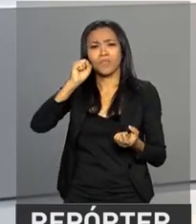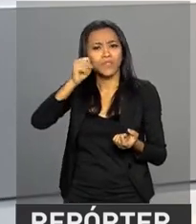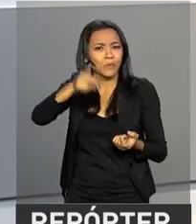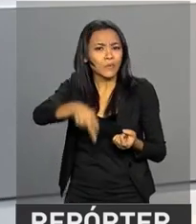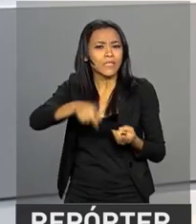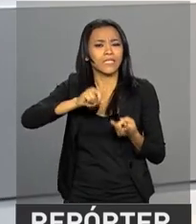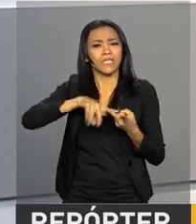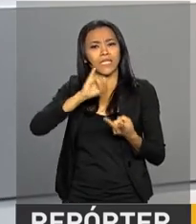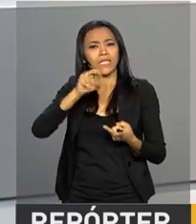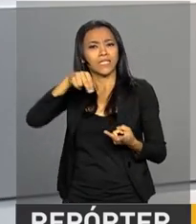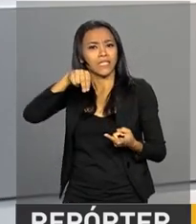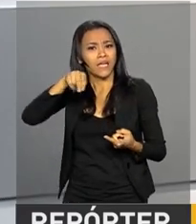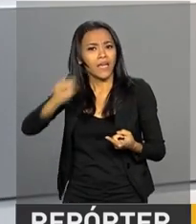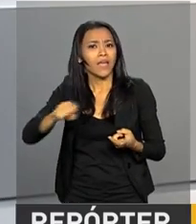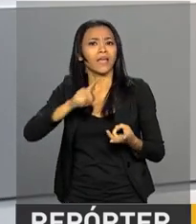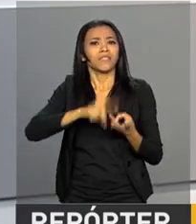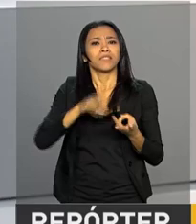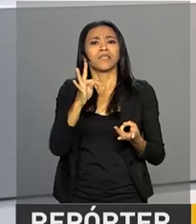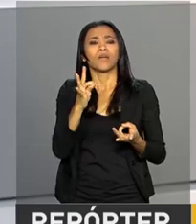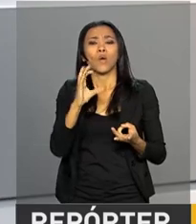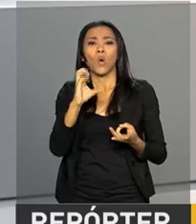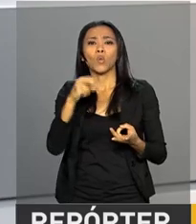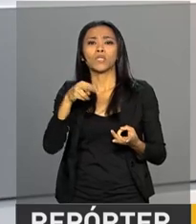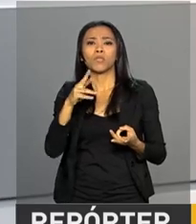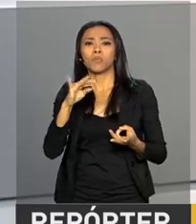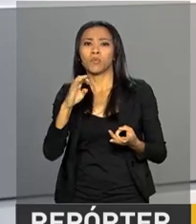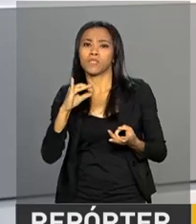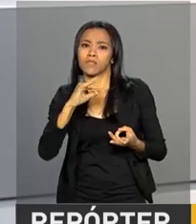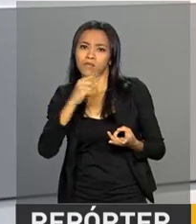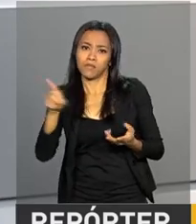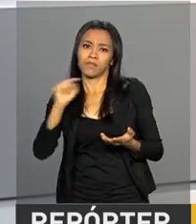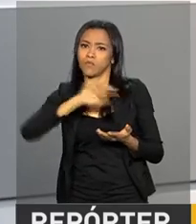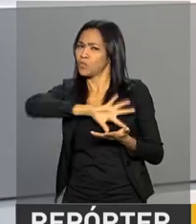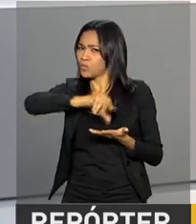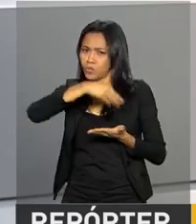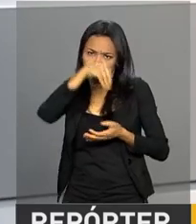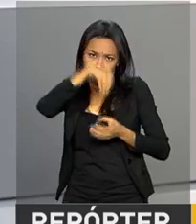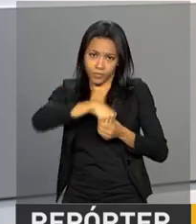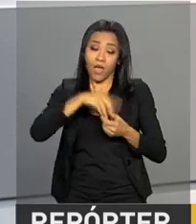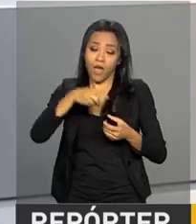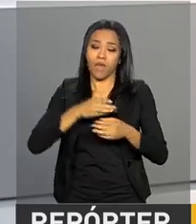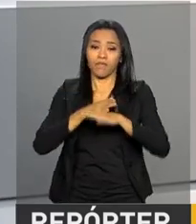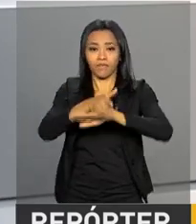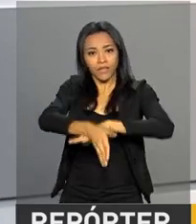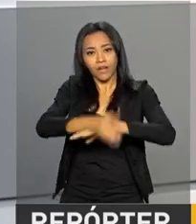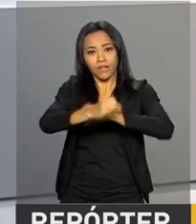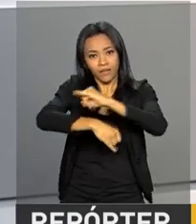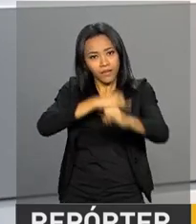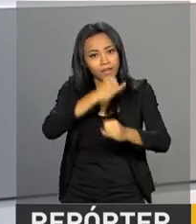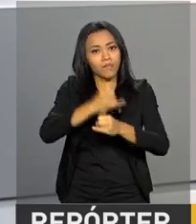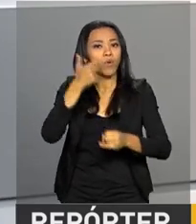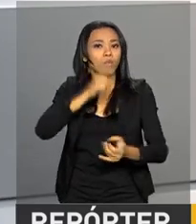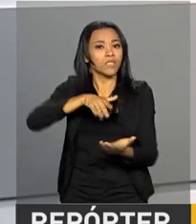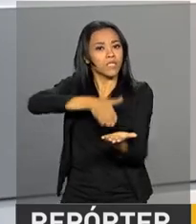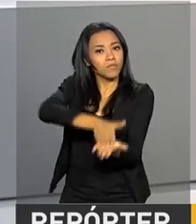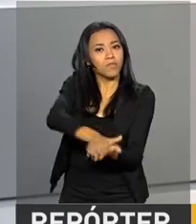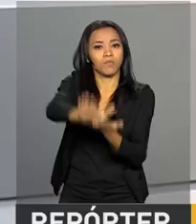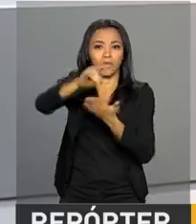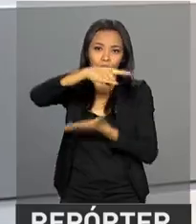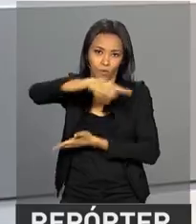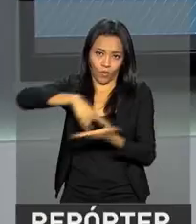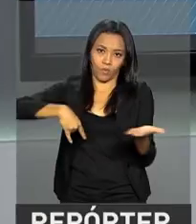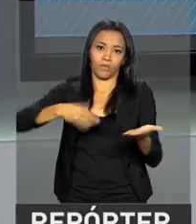previdenciárias que devem ser recolhidas pelos patrões. É necessário acessar a página do E-Social na internet para emitir o documento de